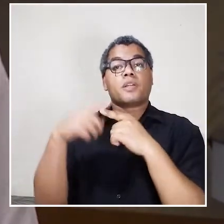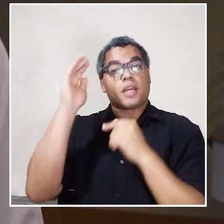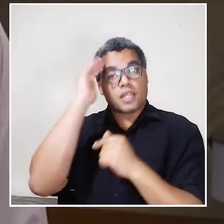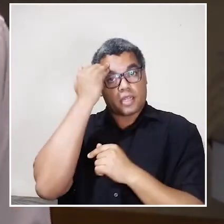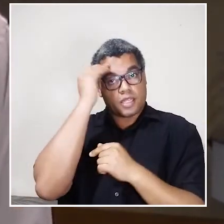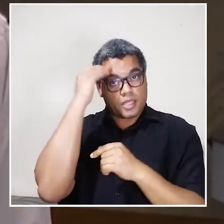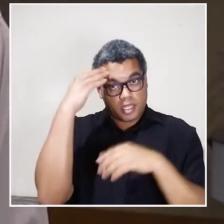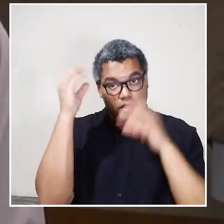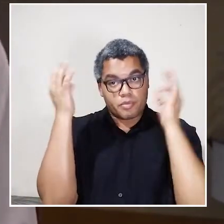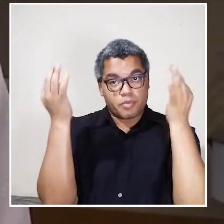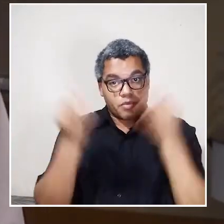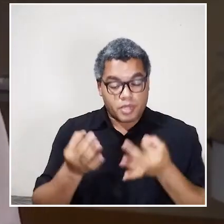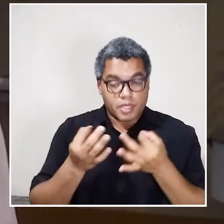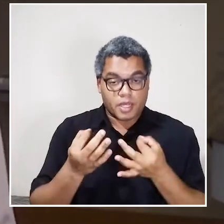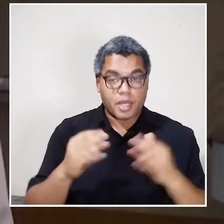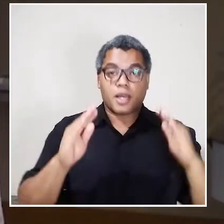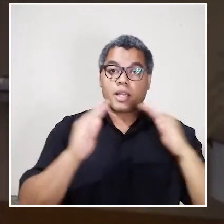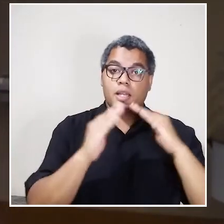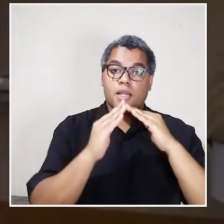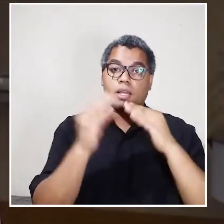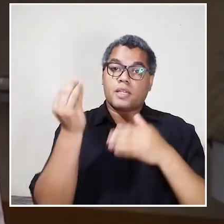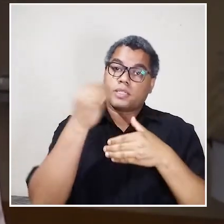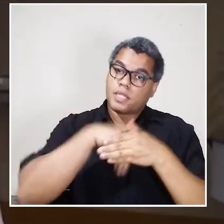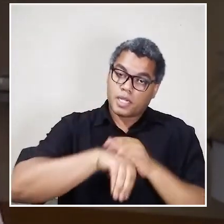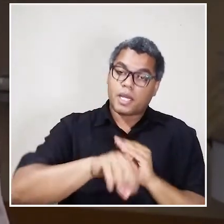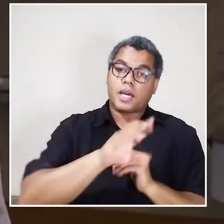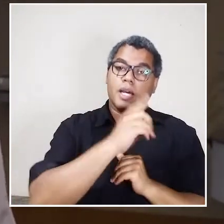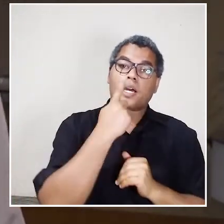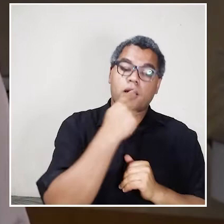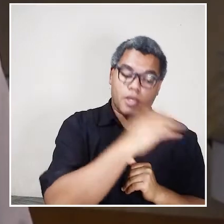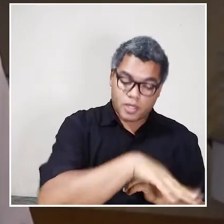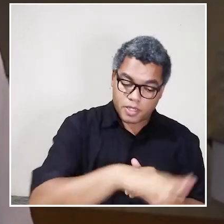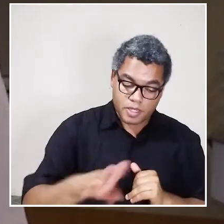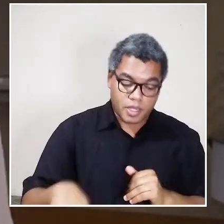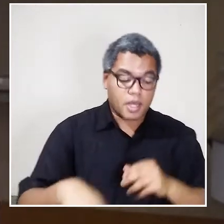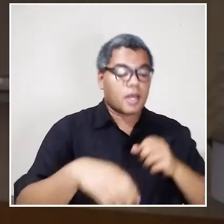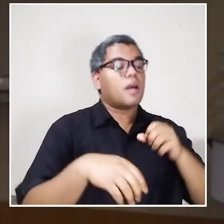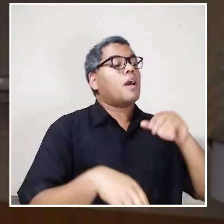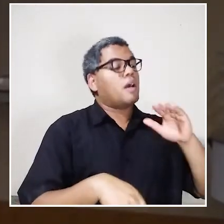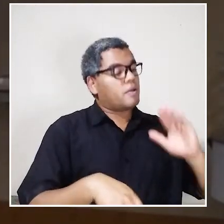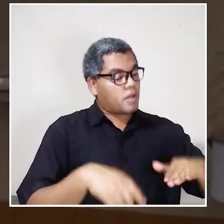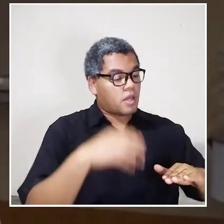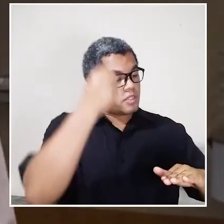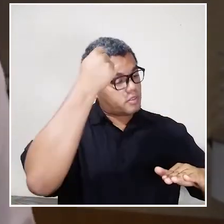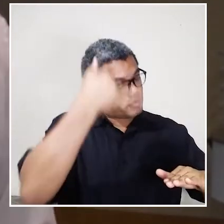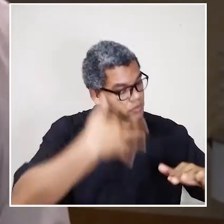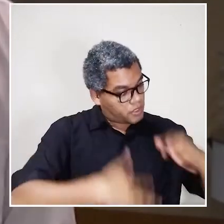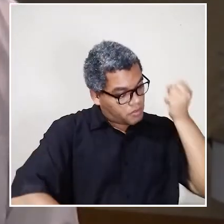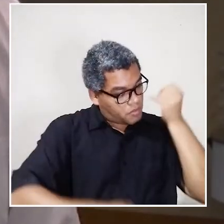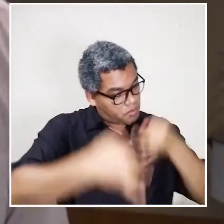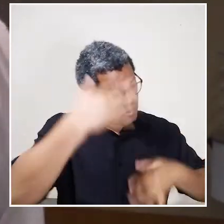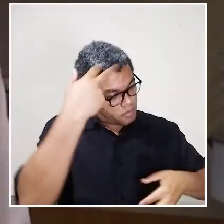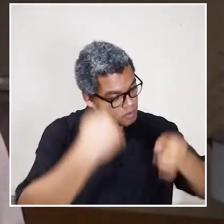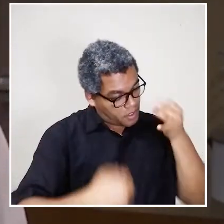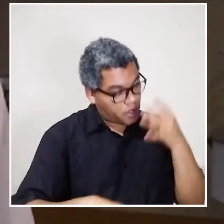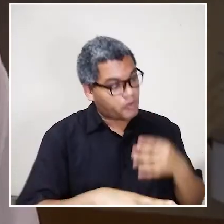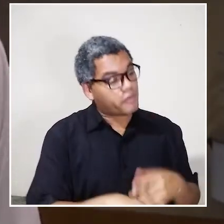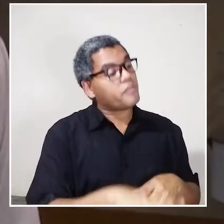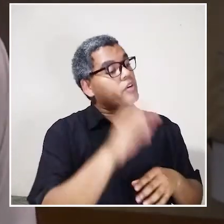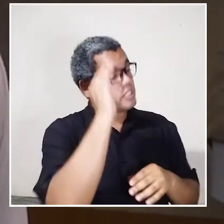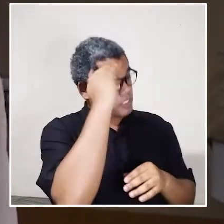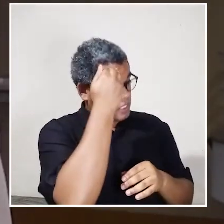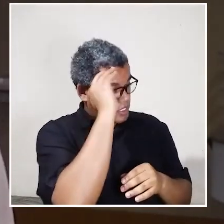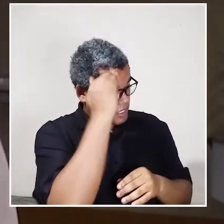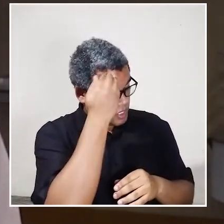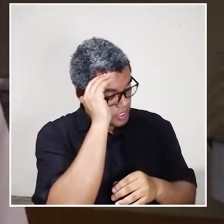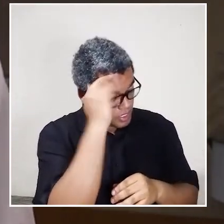em casa, a nossa criançada, a gente precisa saber assim, você entendeu bem o que eu disse que não era para fazer, o que era para fazer, porque eles são muito avoados,